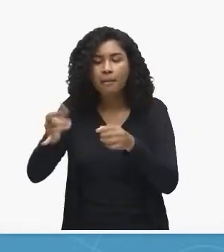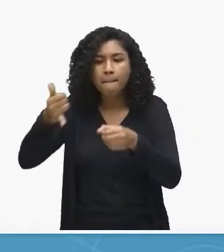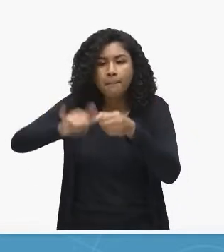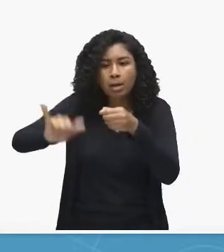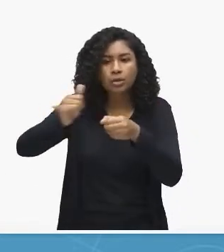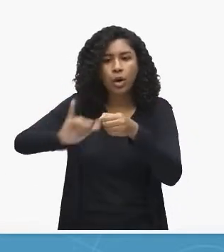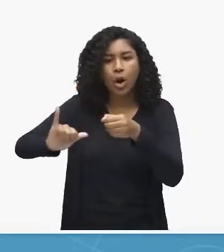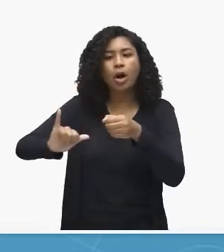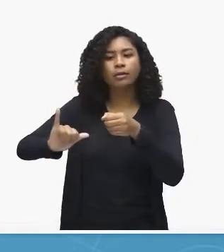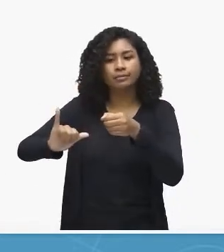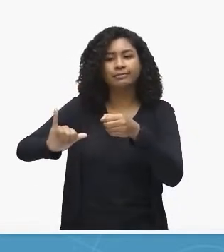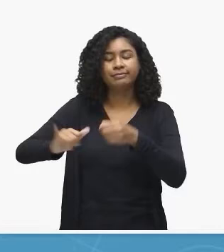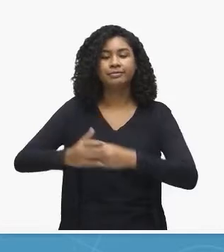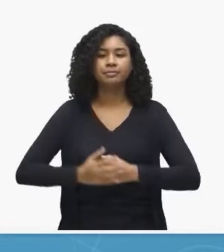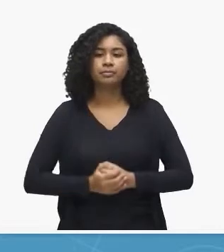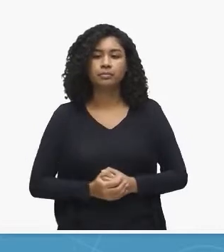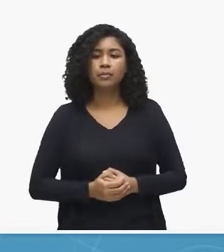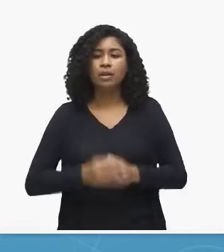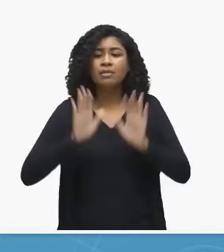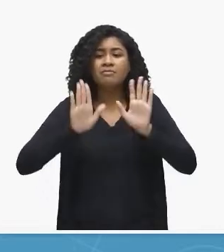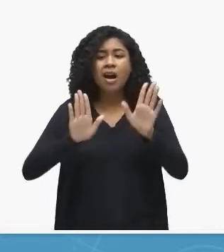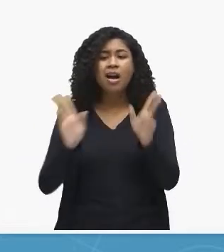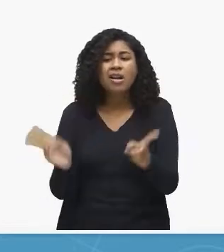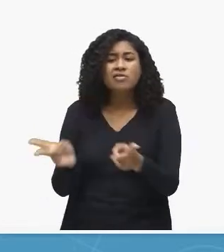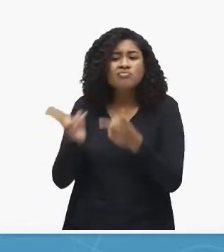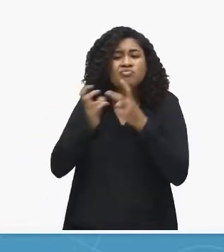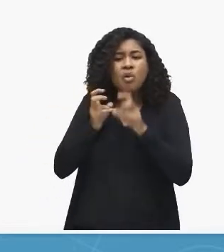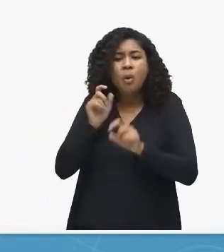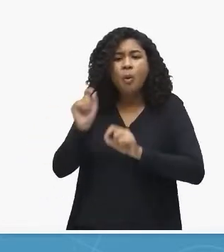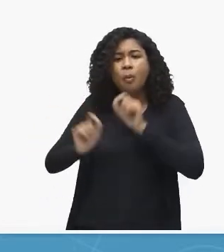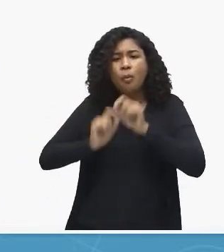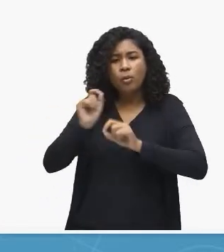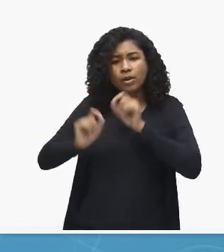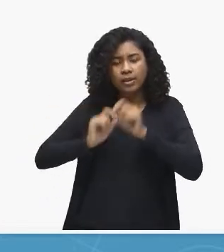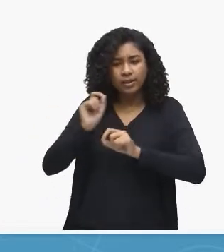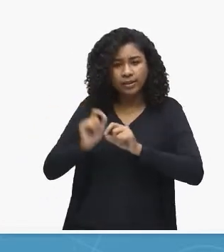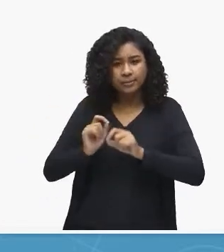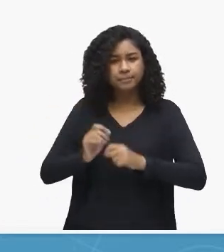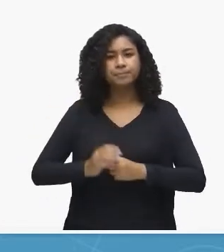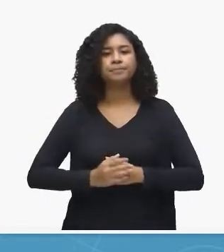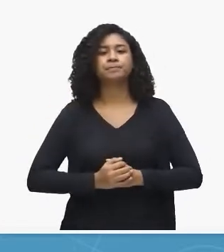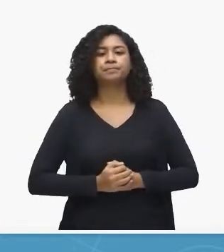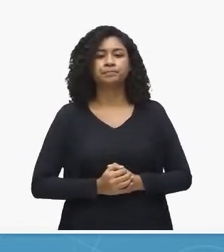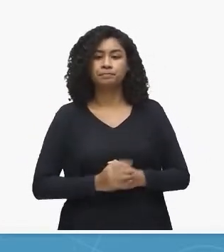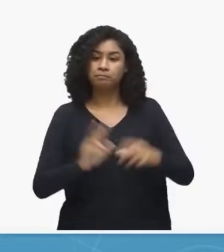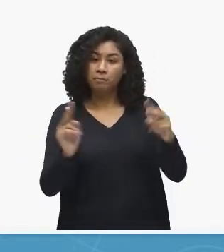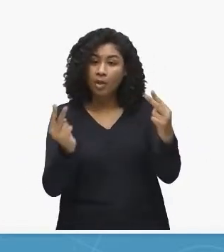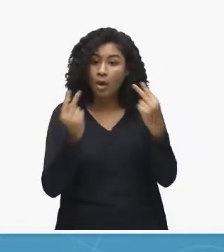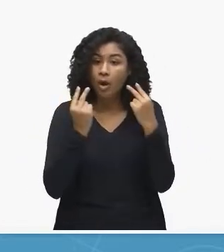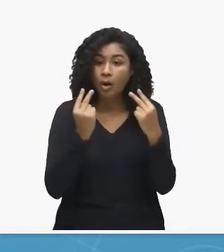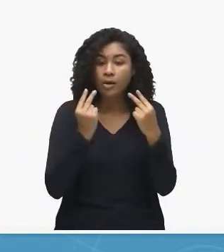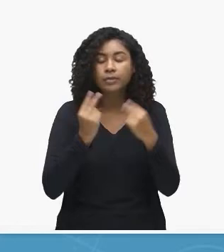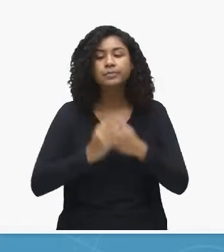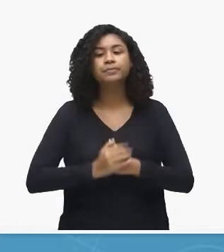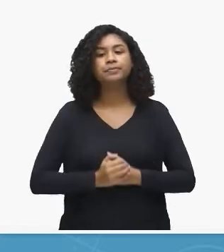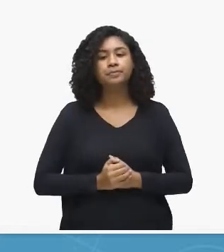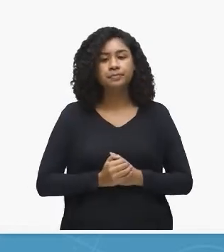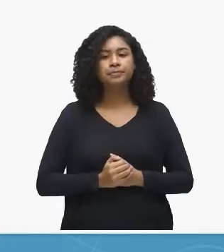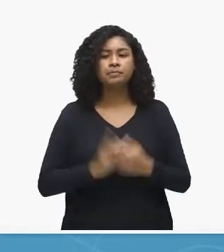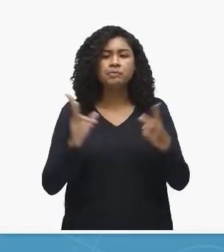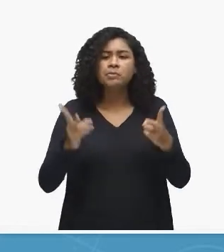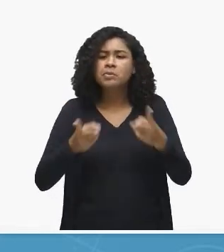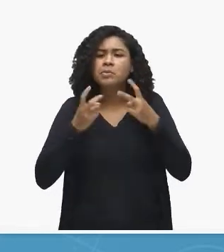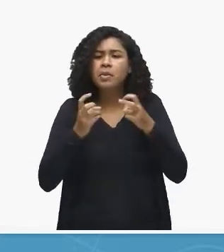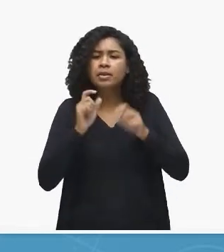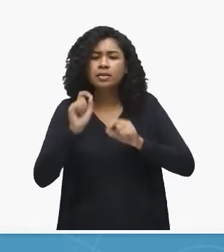petróleo. Mas a gente observa que até então, voltem aqui comigo, até então,